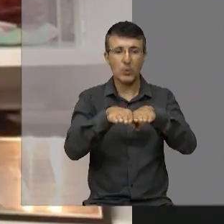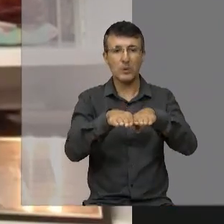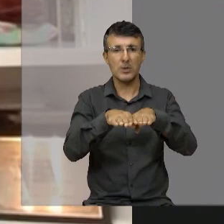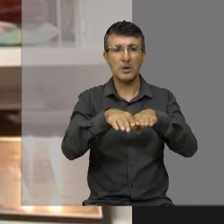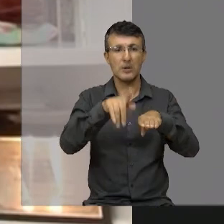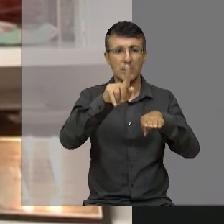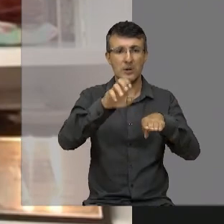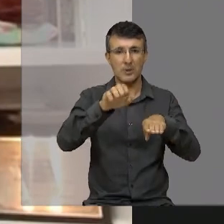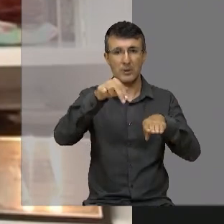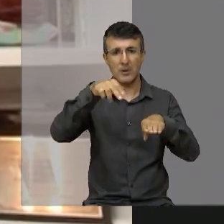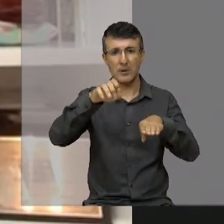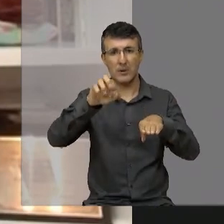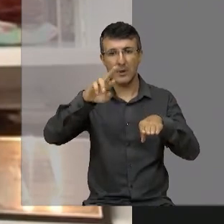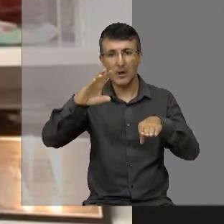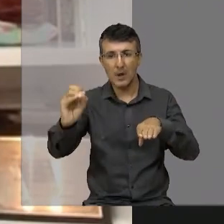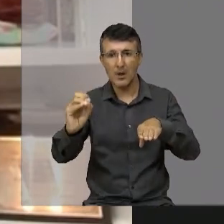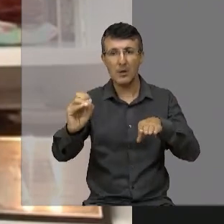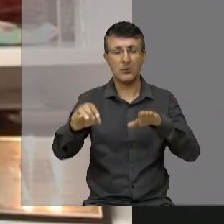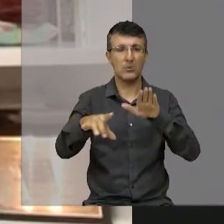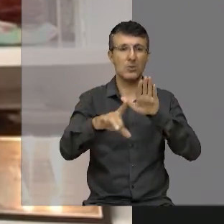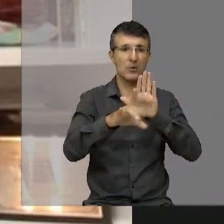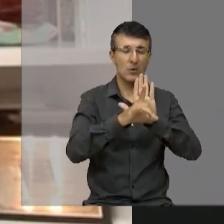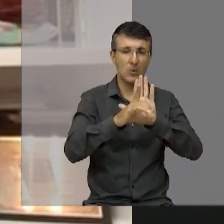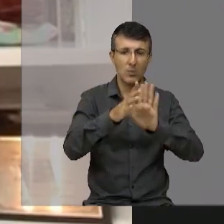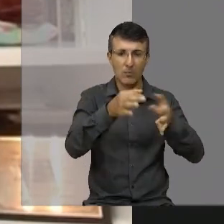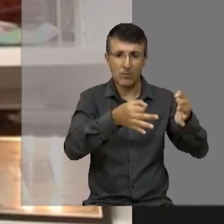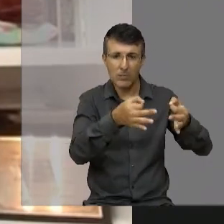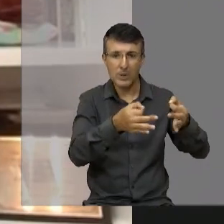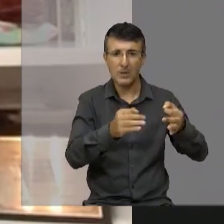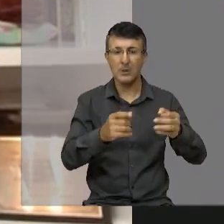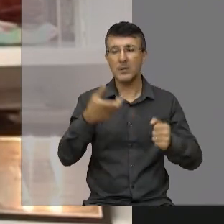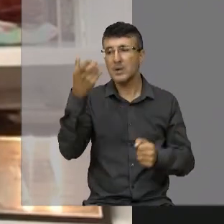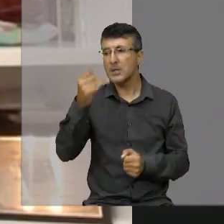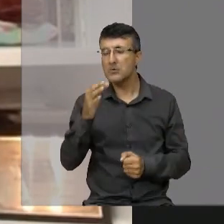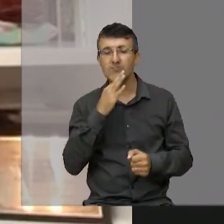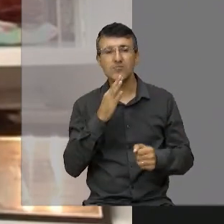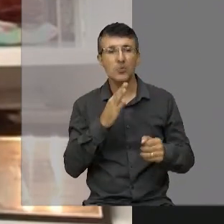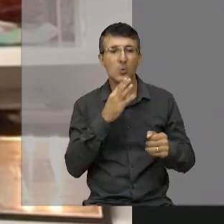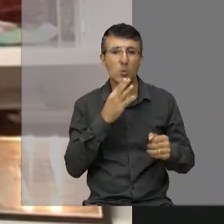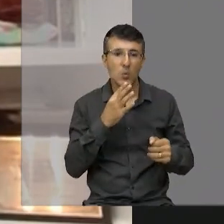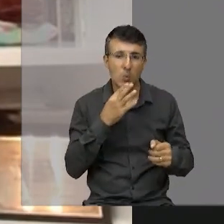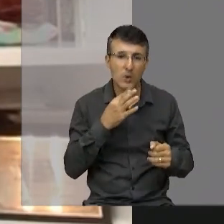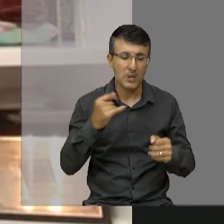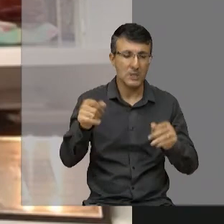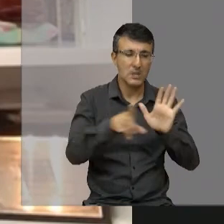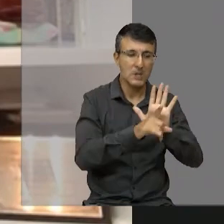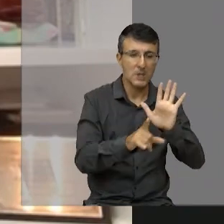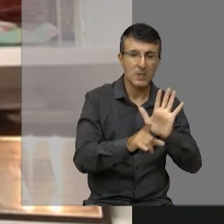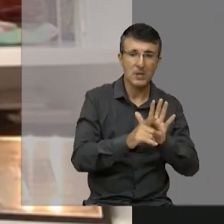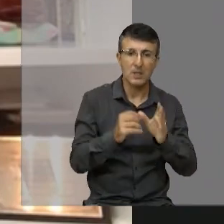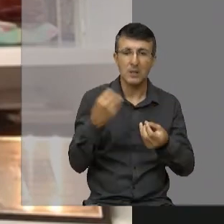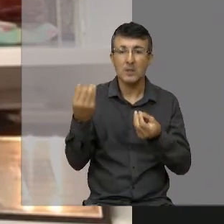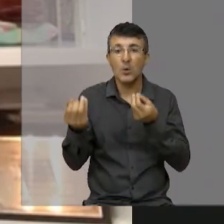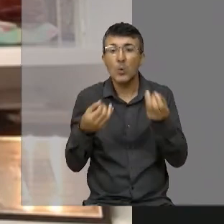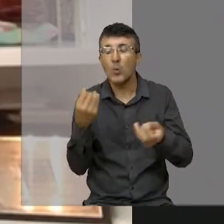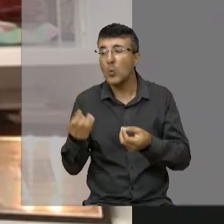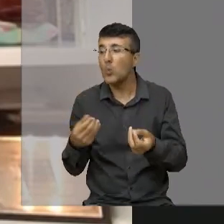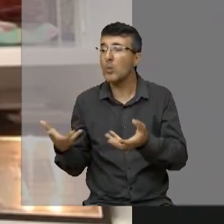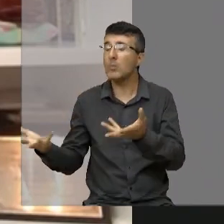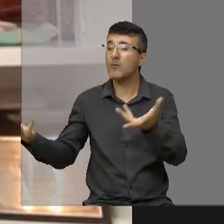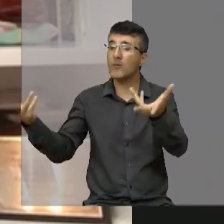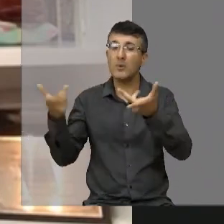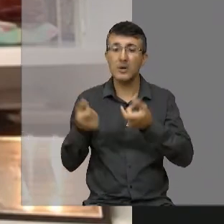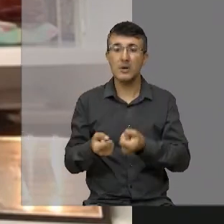né? Porque se a gente não conhece isso, a gente não sabe como acolher, né? O machismo é algo muito enraizado na nossa sociedade,